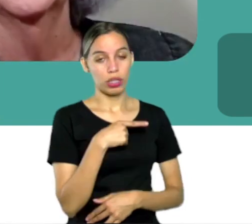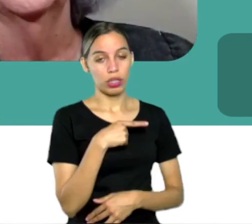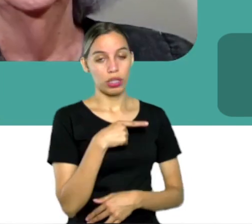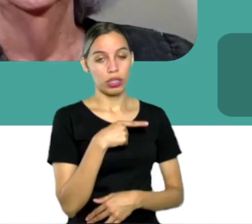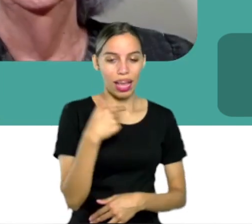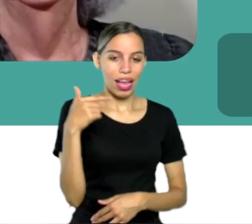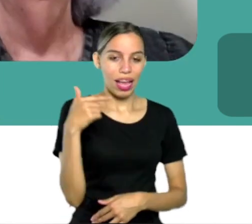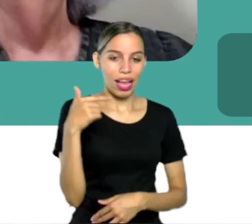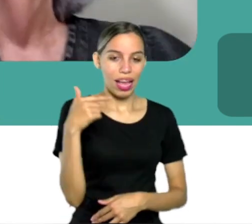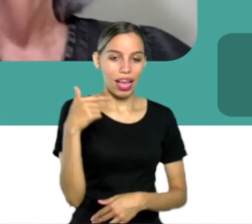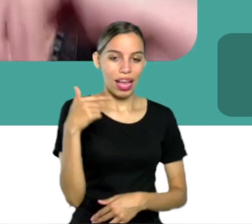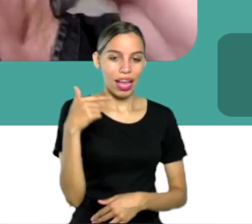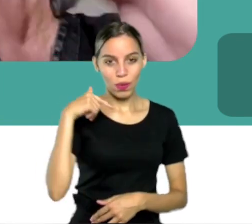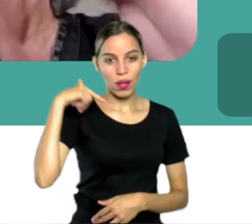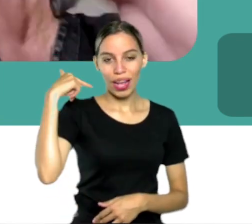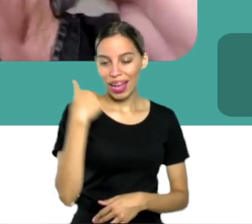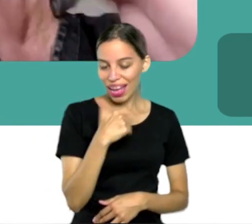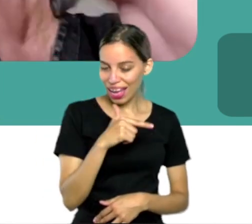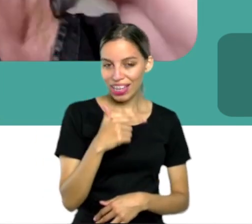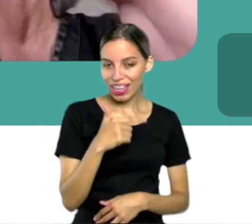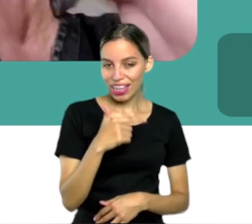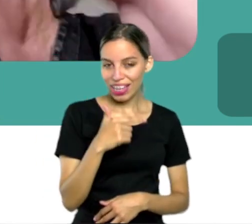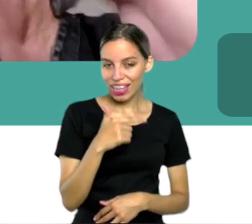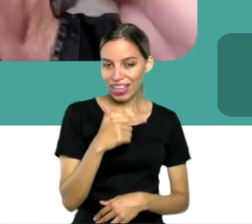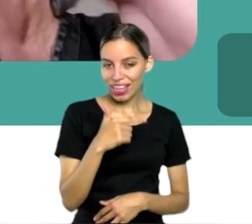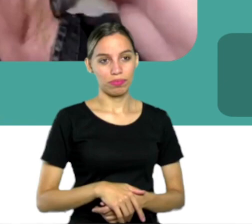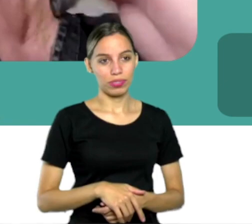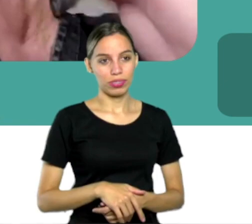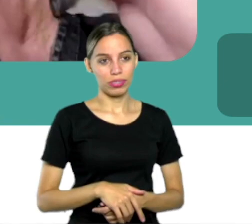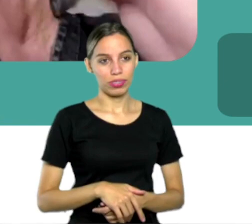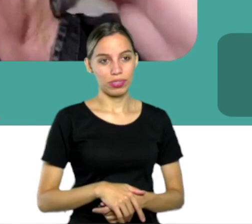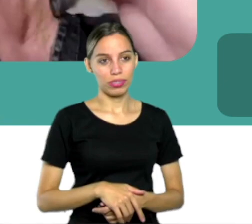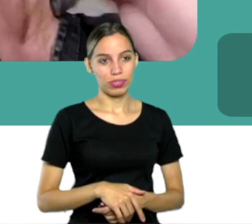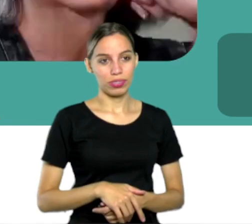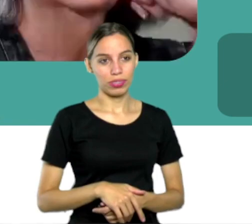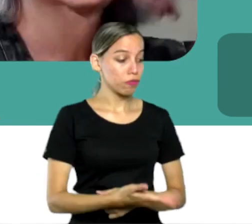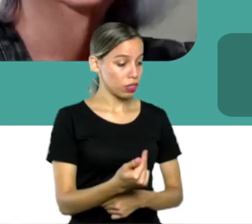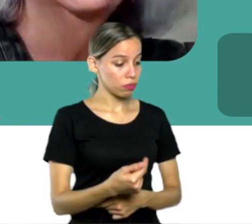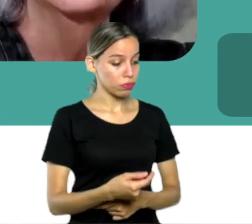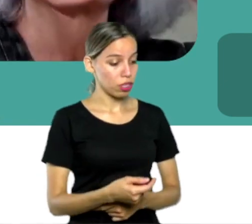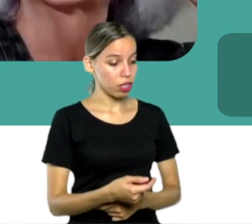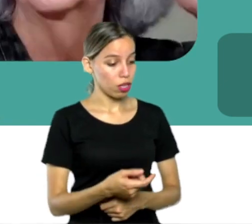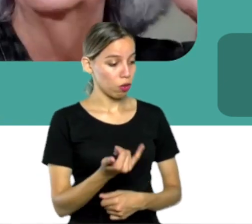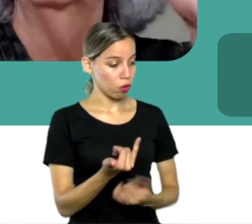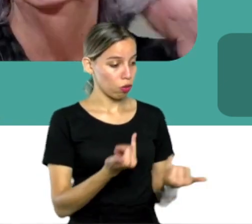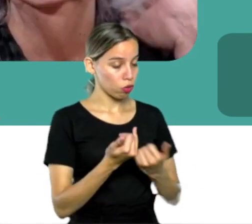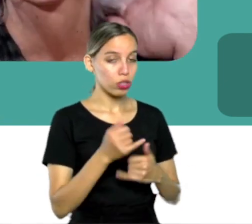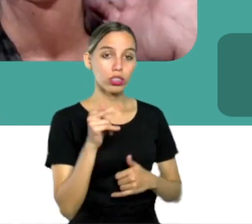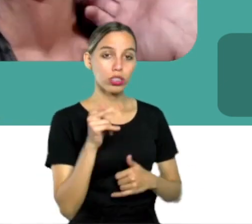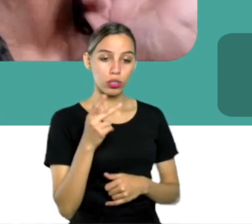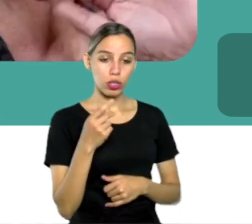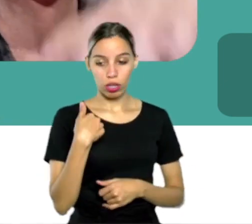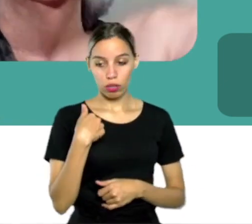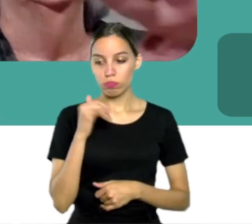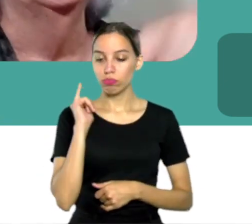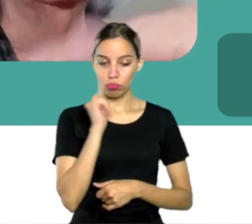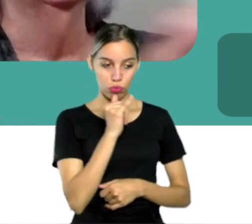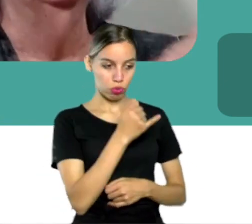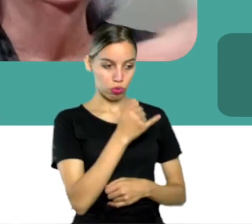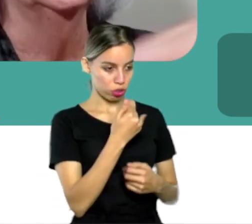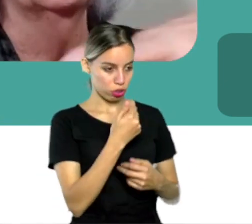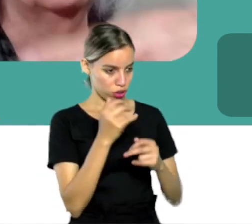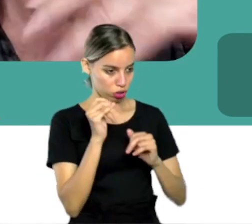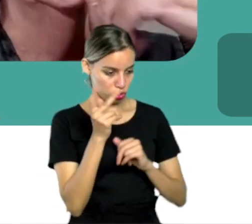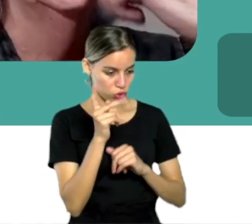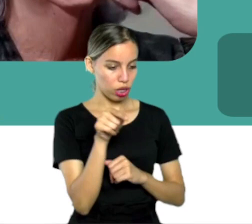uma história dele. Ele está lá, fazendo: olha, Francisco, conta a sua história, porque a Lu já contou, já contei a minha, e se você não contar, vai ficar